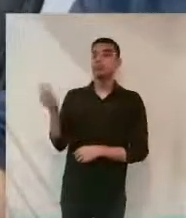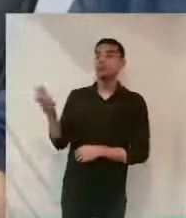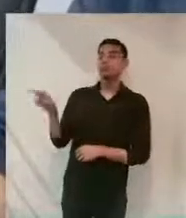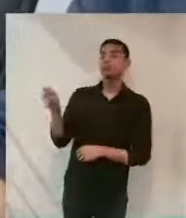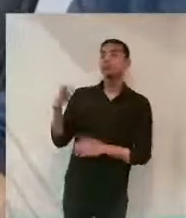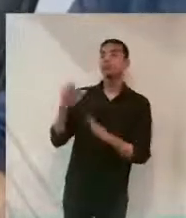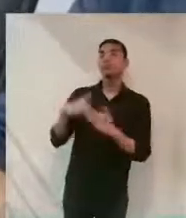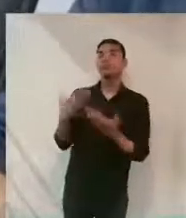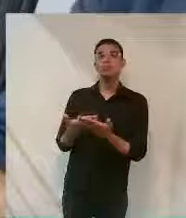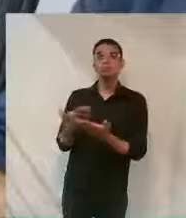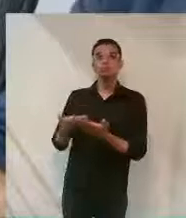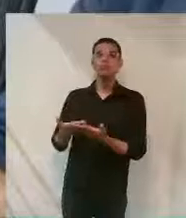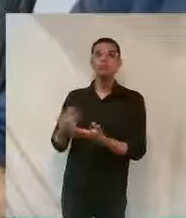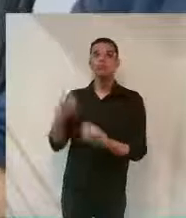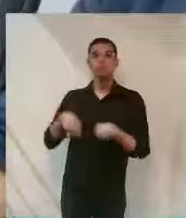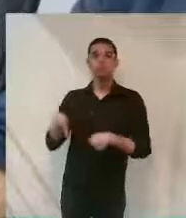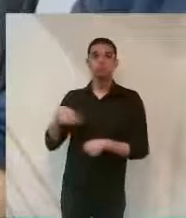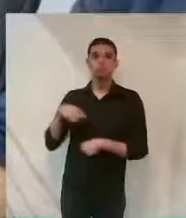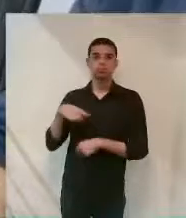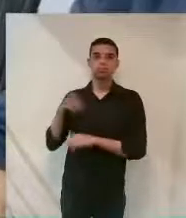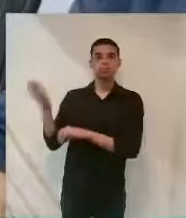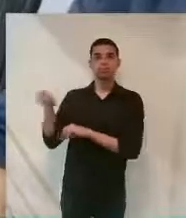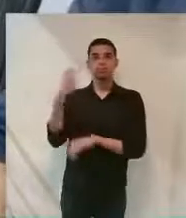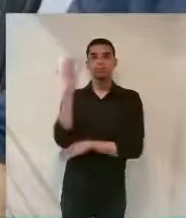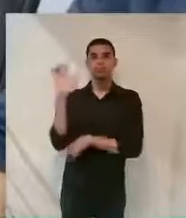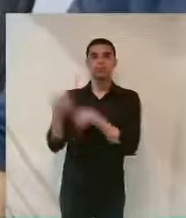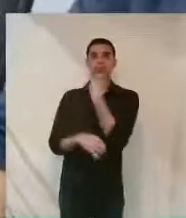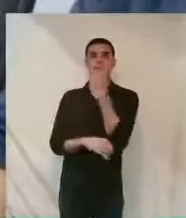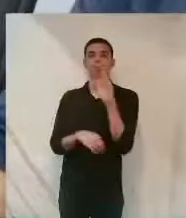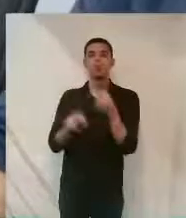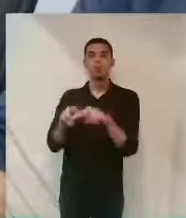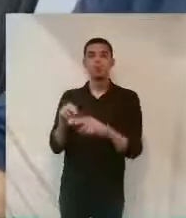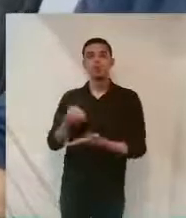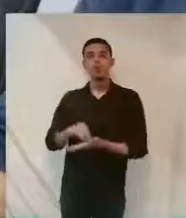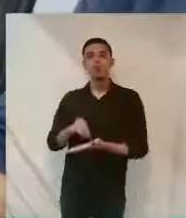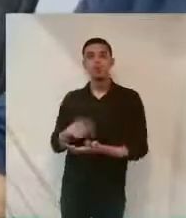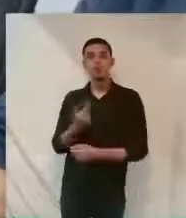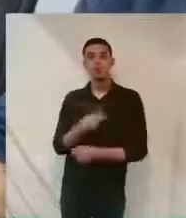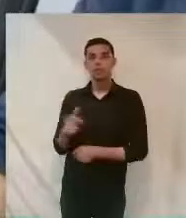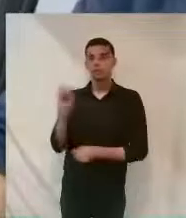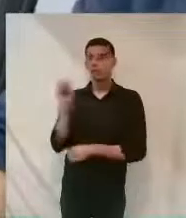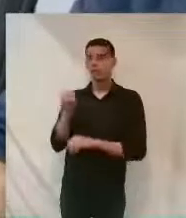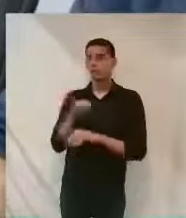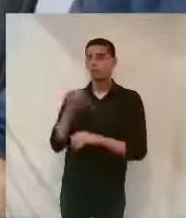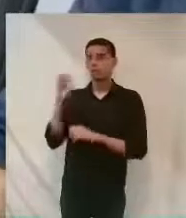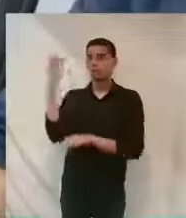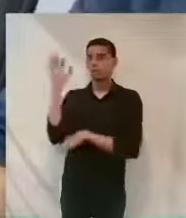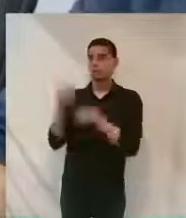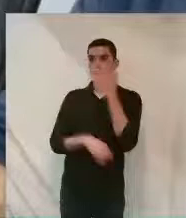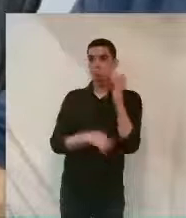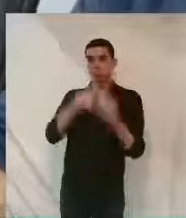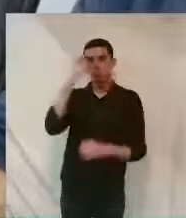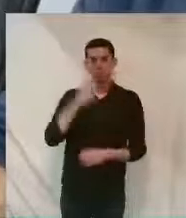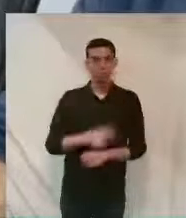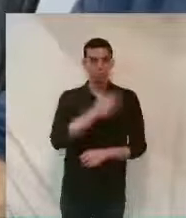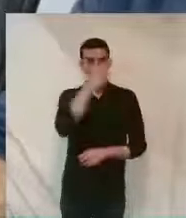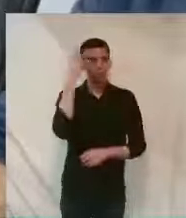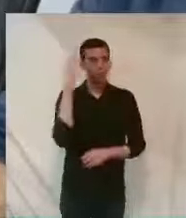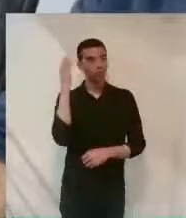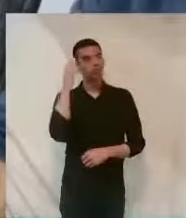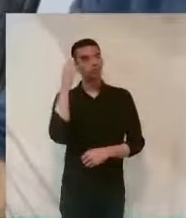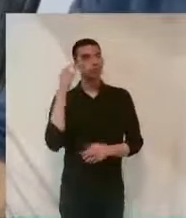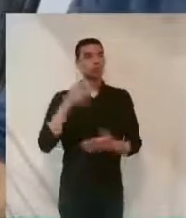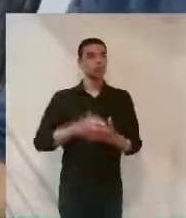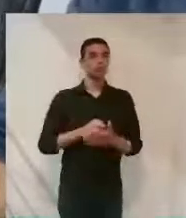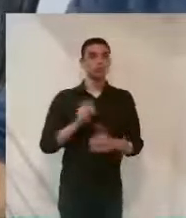da educação ambiental. Mas se a gente não educar, a cultura não muda. E eu, pessoa física, decido se esse material